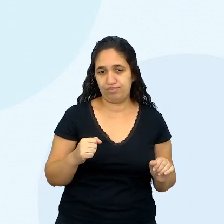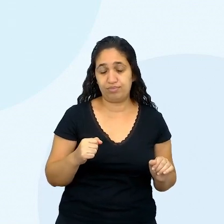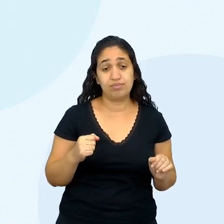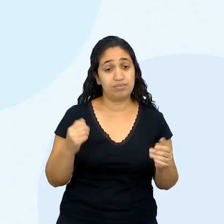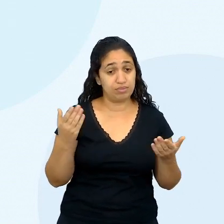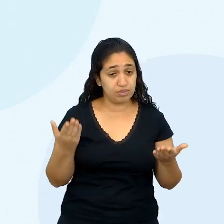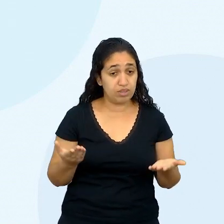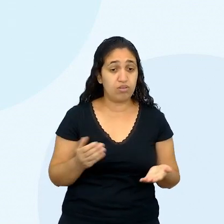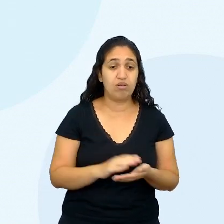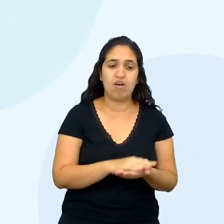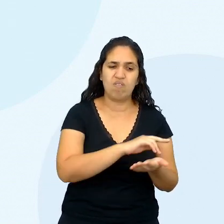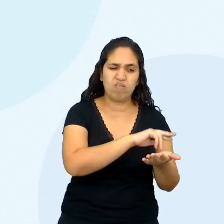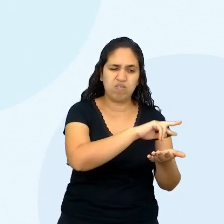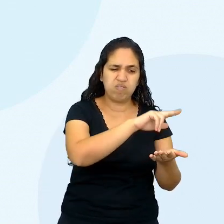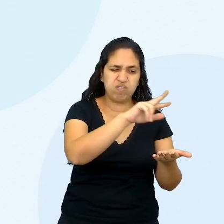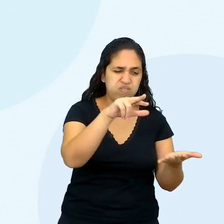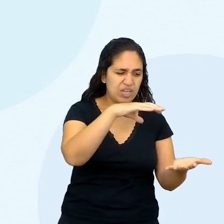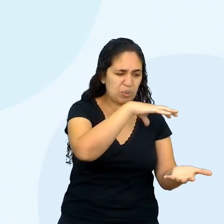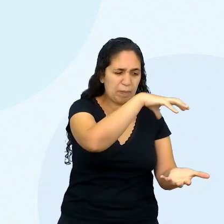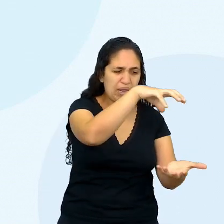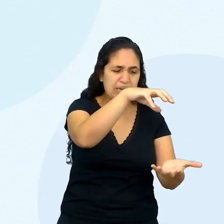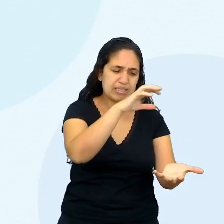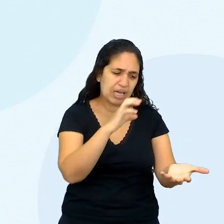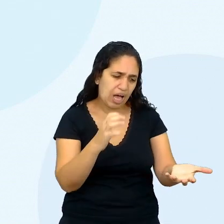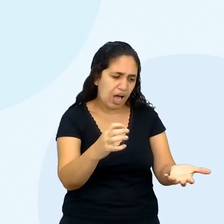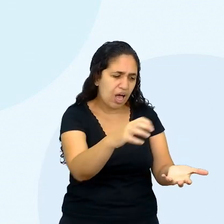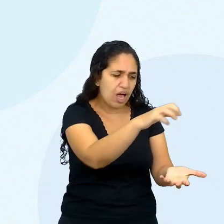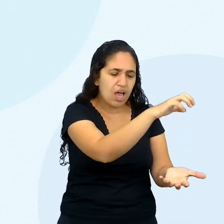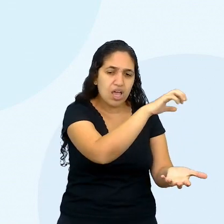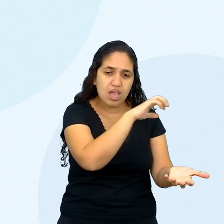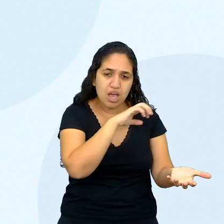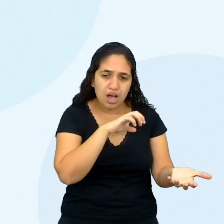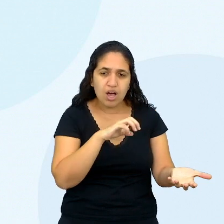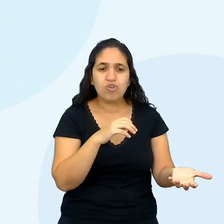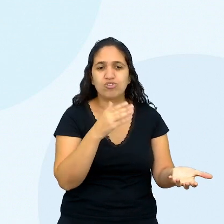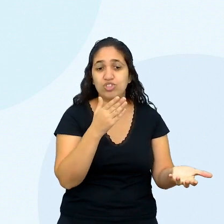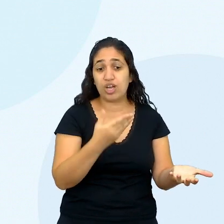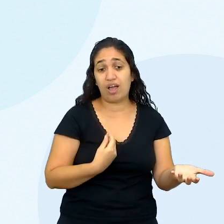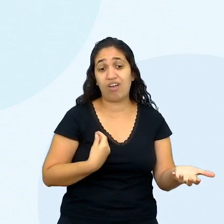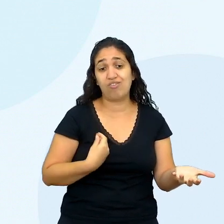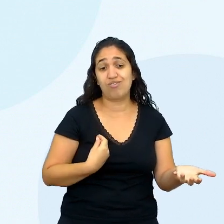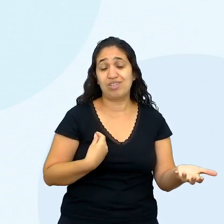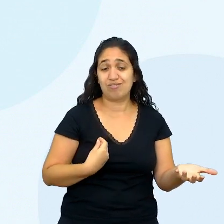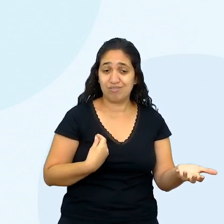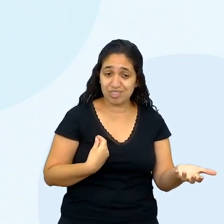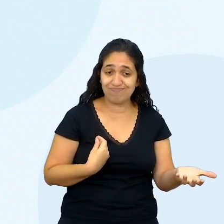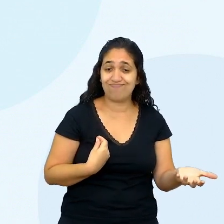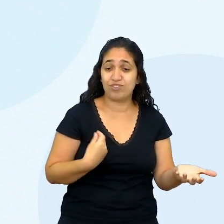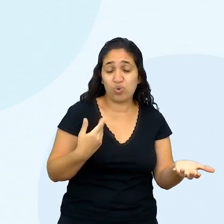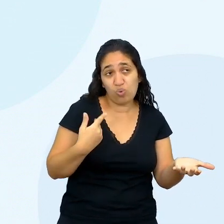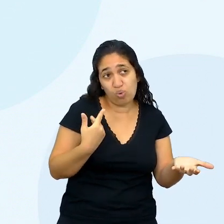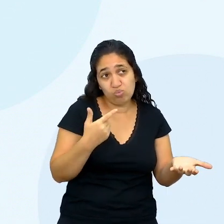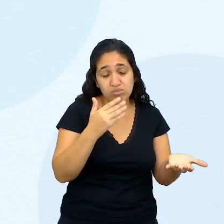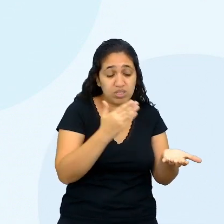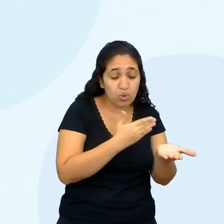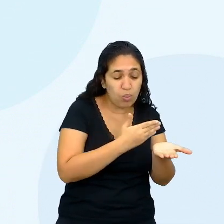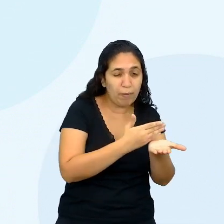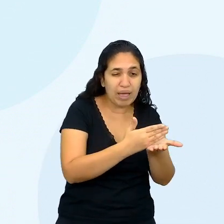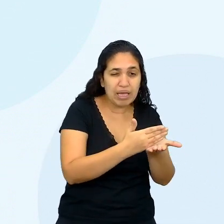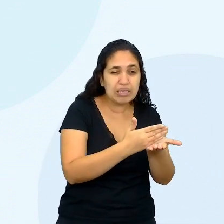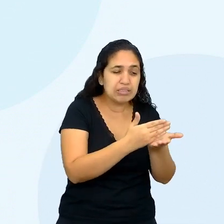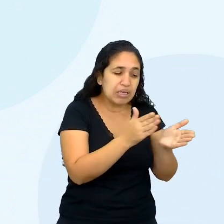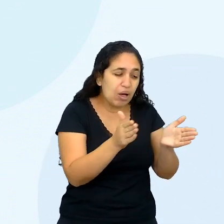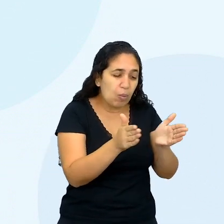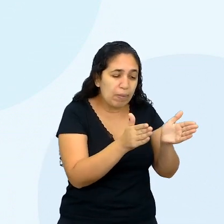temos aí muitas regiões do planeta que estão começando a viver, já vivendo, e algumas começando a viver esses períodos